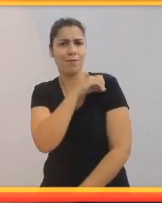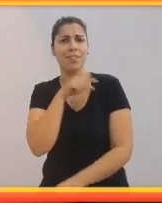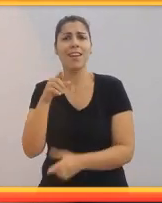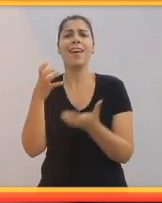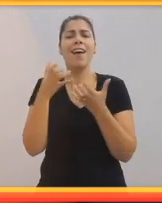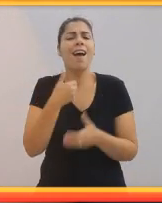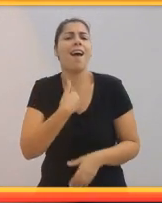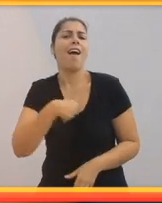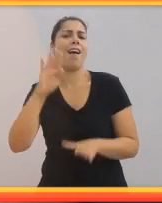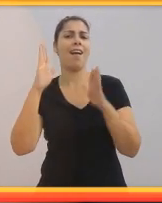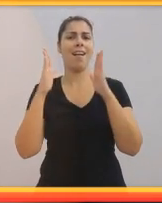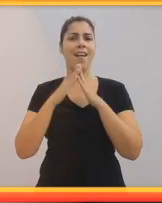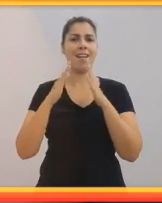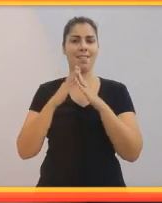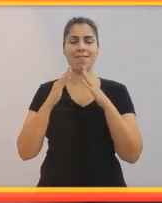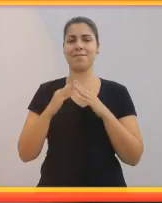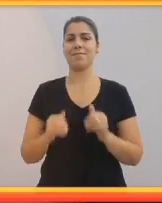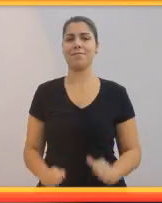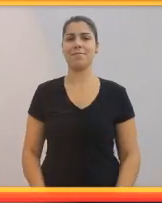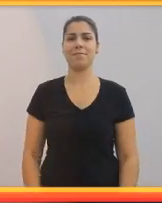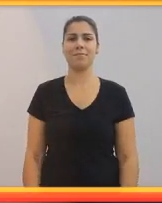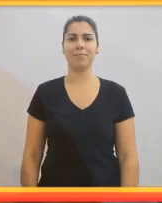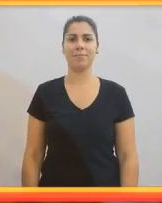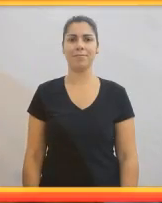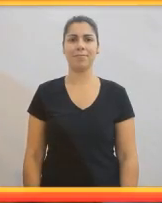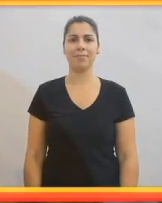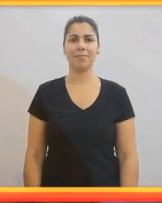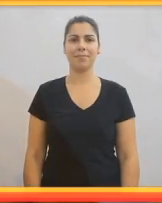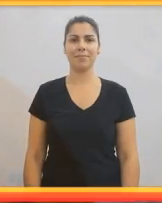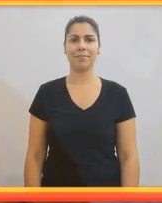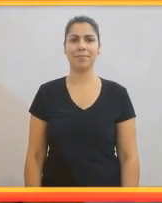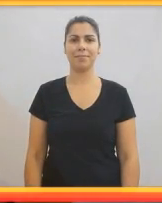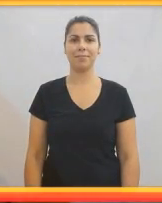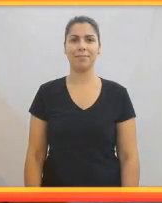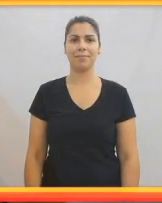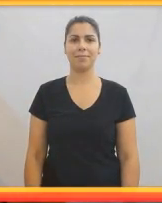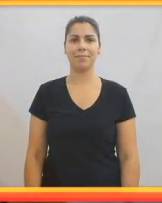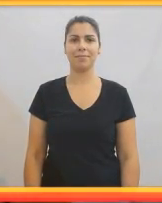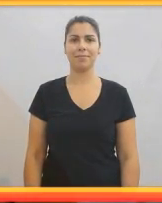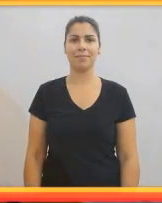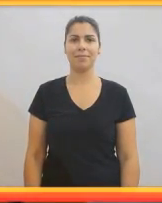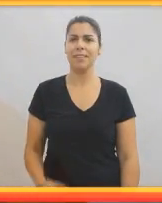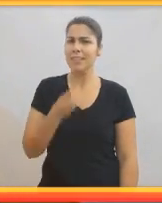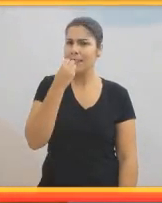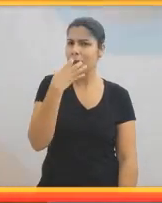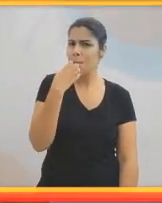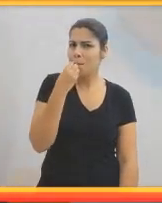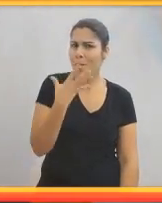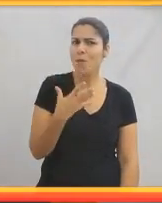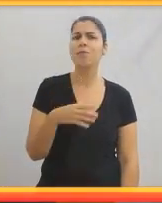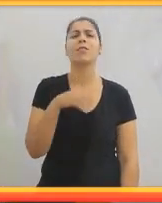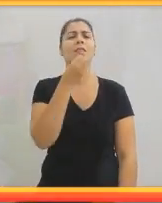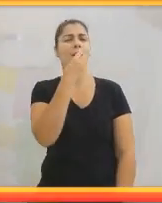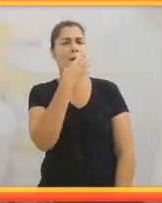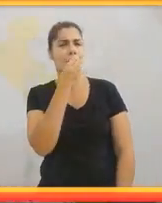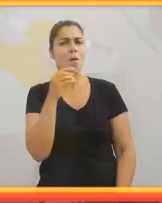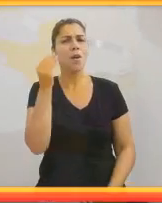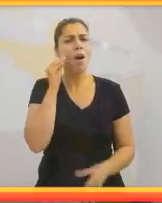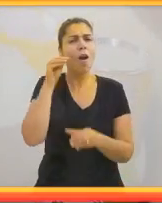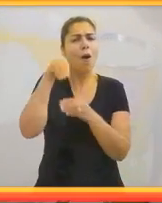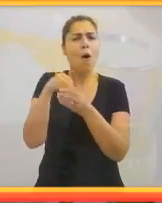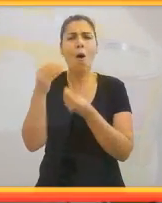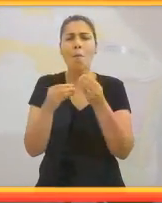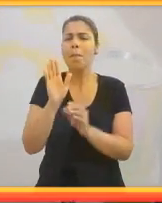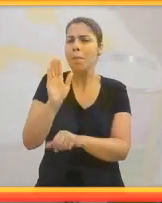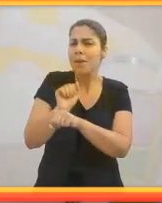que ele aprende na oficina, ele quer levar pra casa. Tá bom? Tá bom, coloca aqui. Aluno coloca